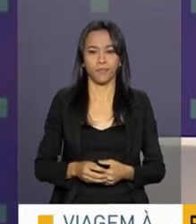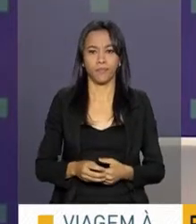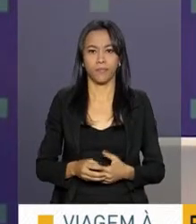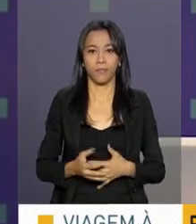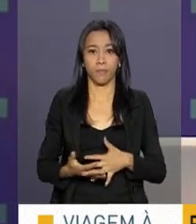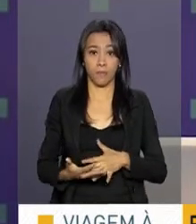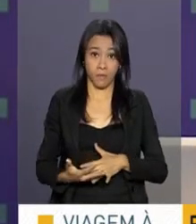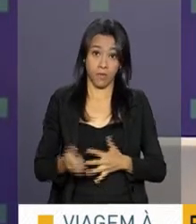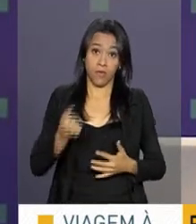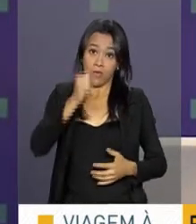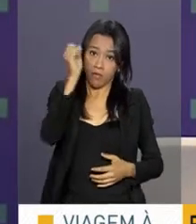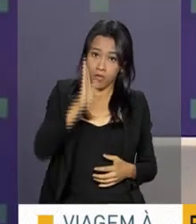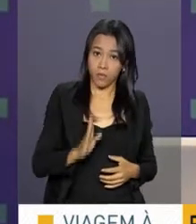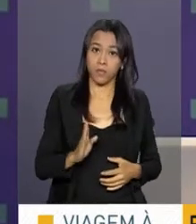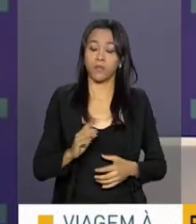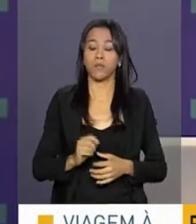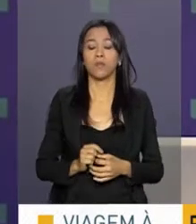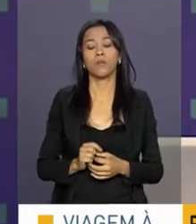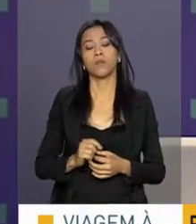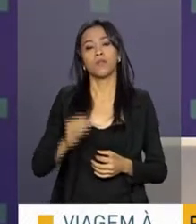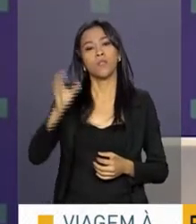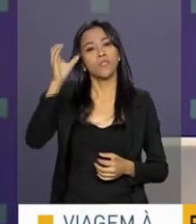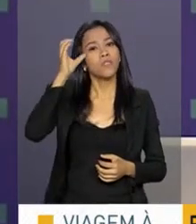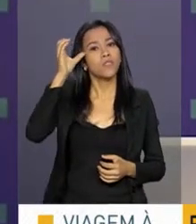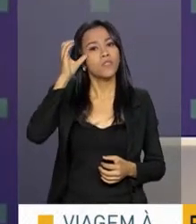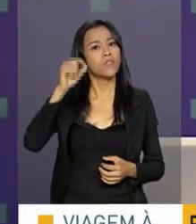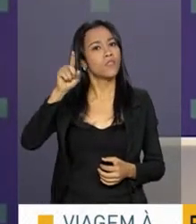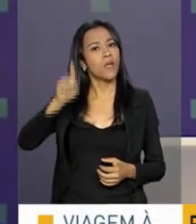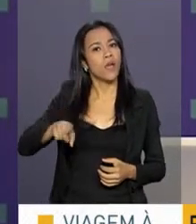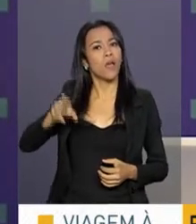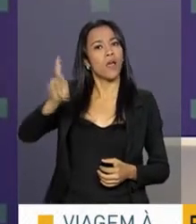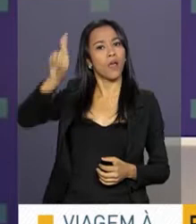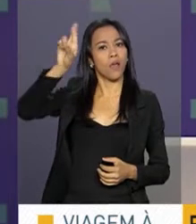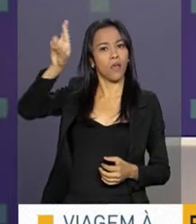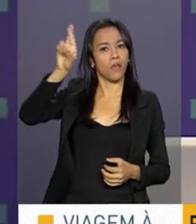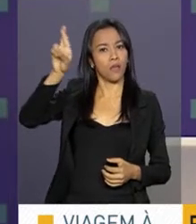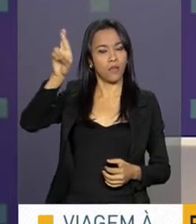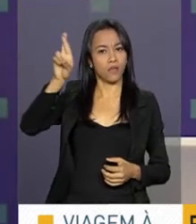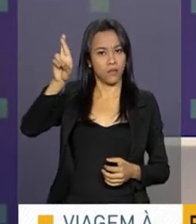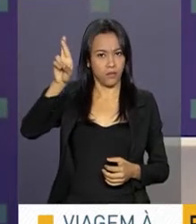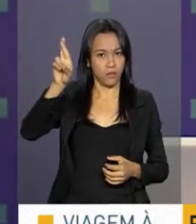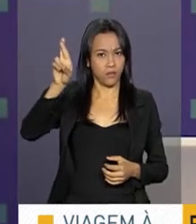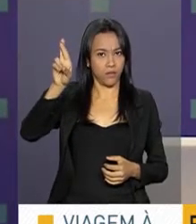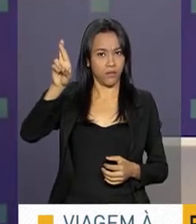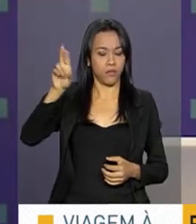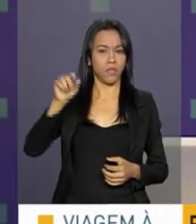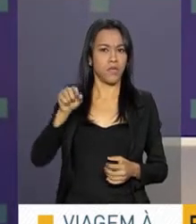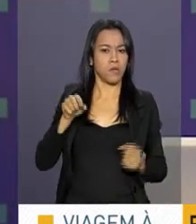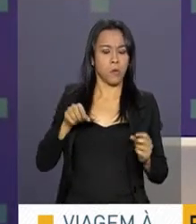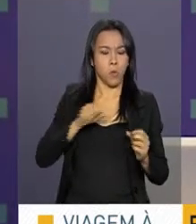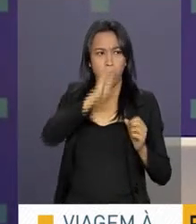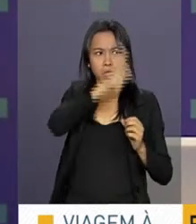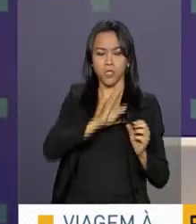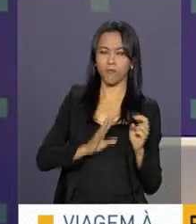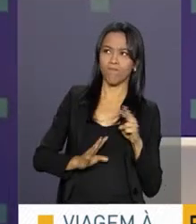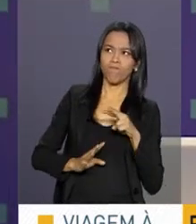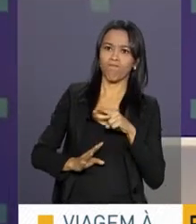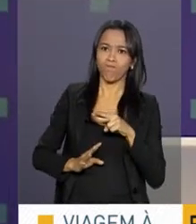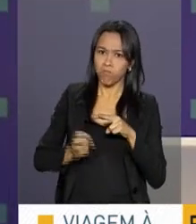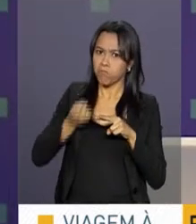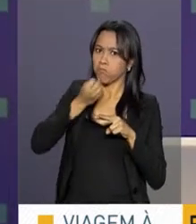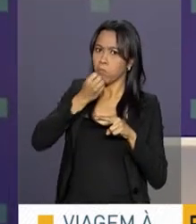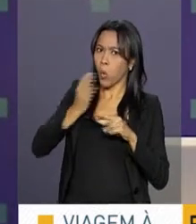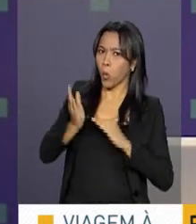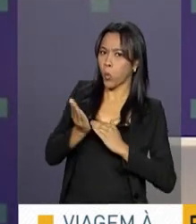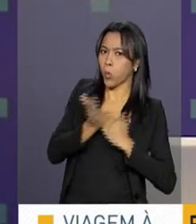Para o Brasil, a China representa não só grande parceiro